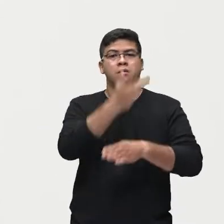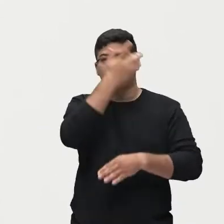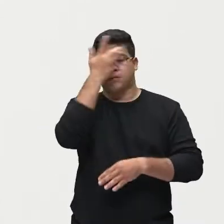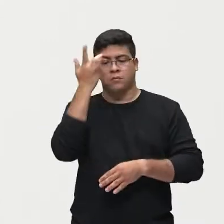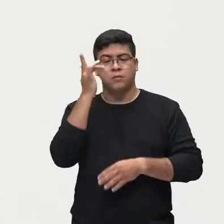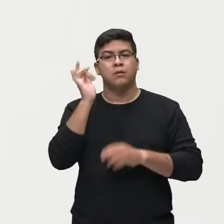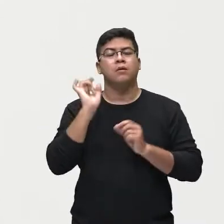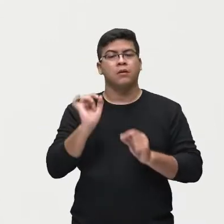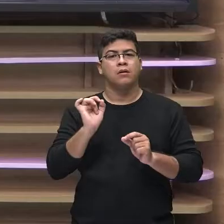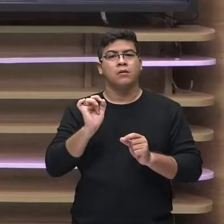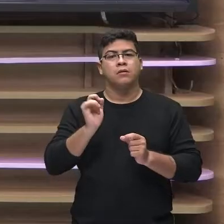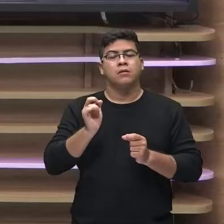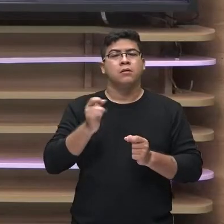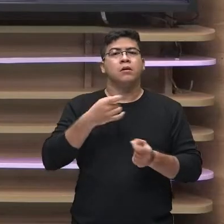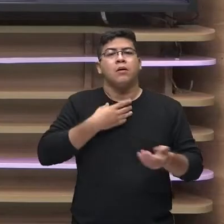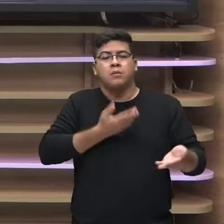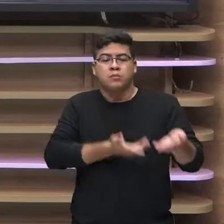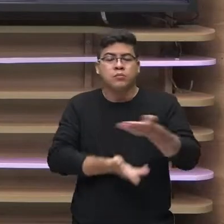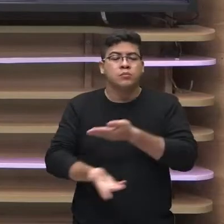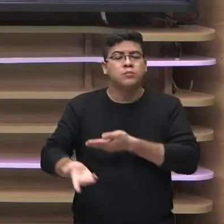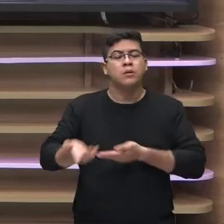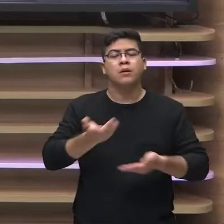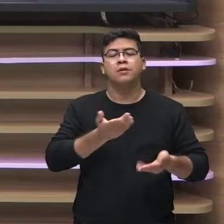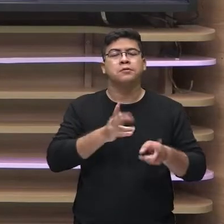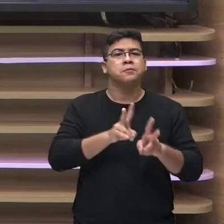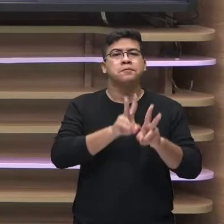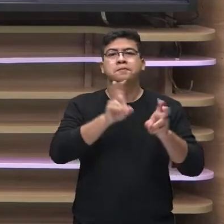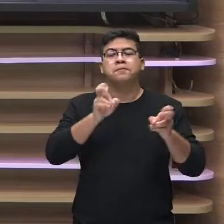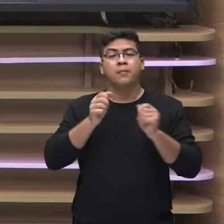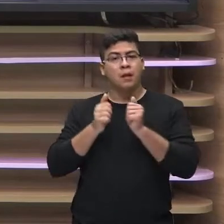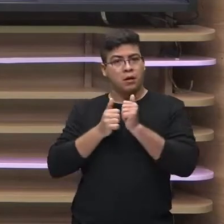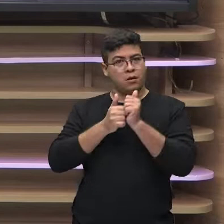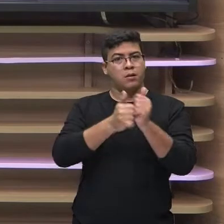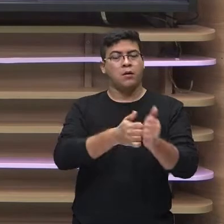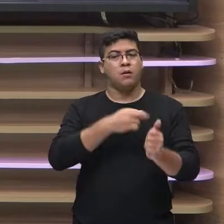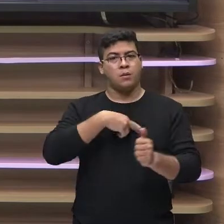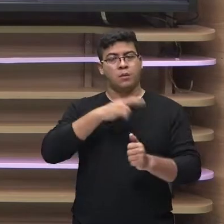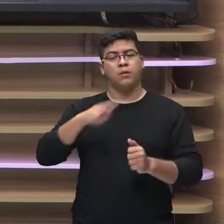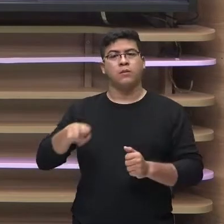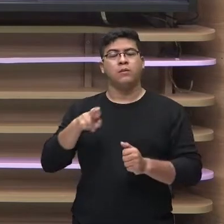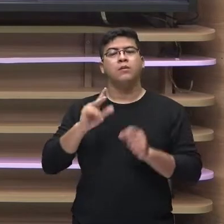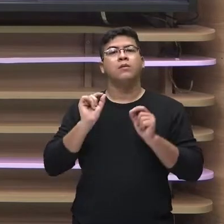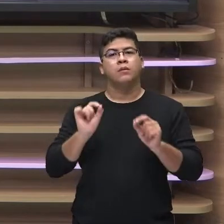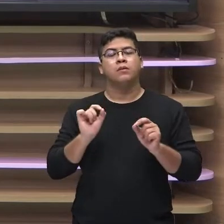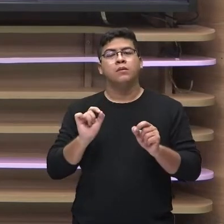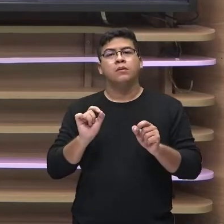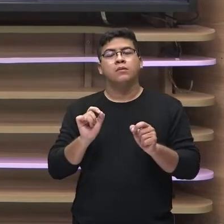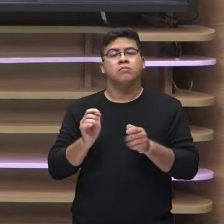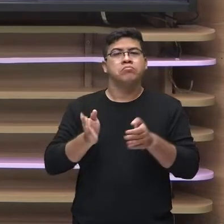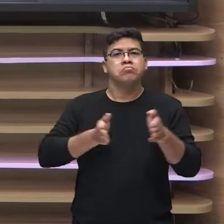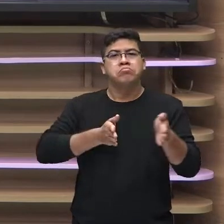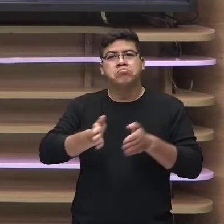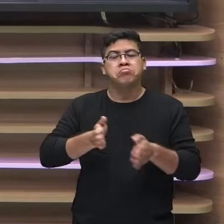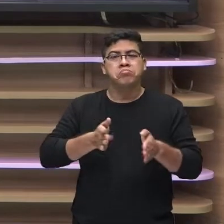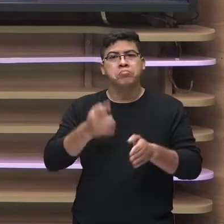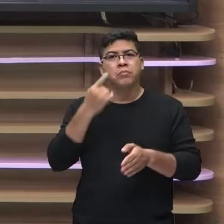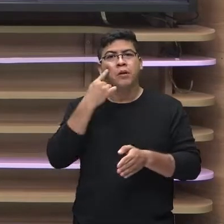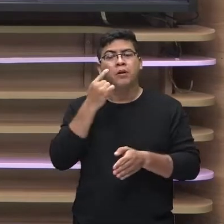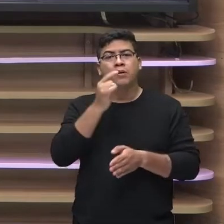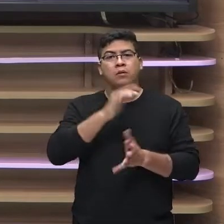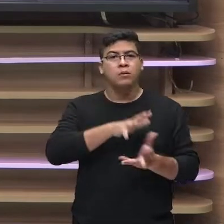em relação ao seu segmento religioso, em relação à sua maneira de estar no